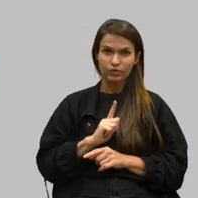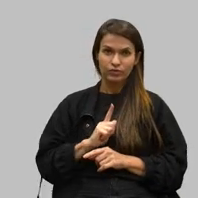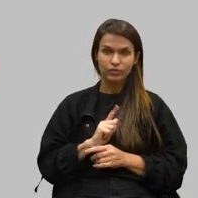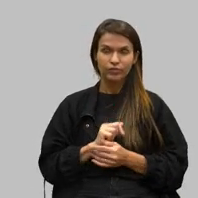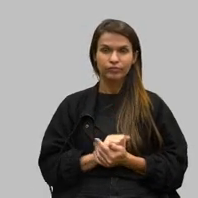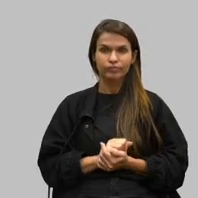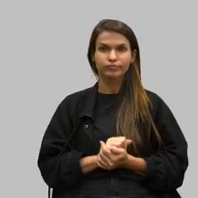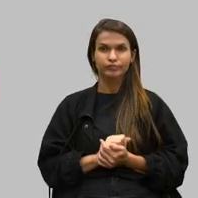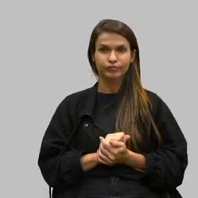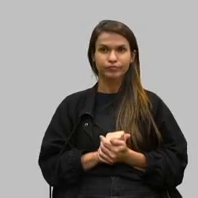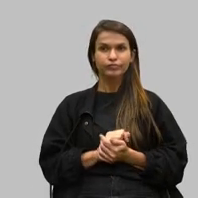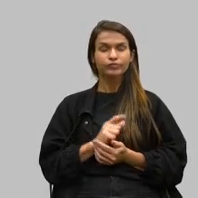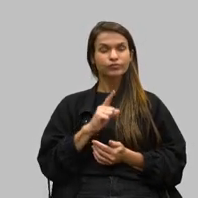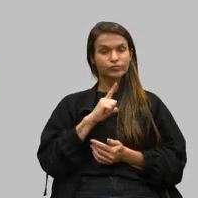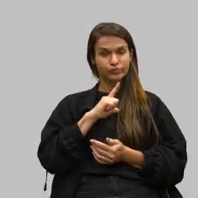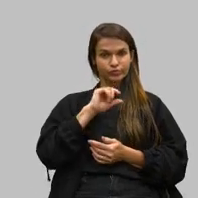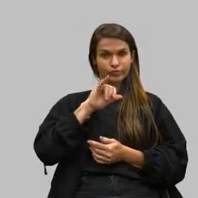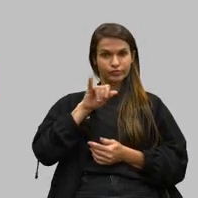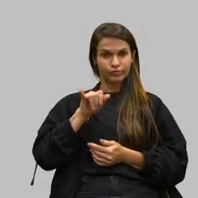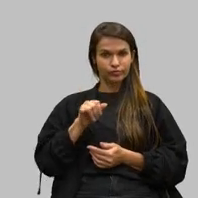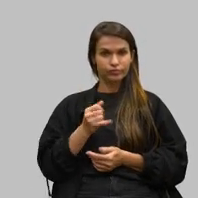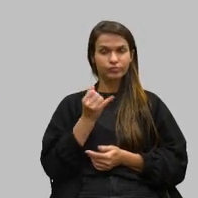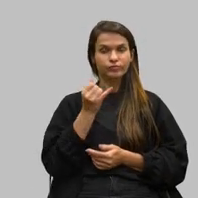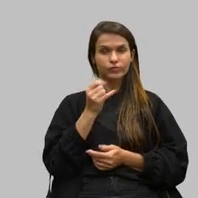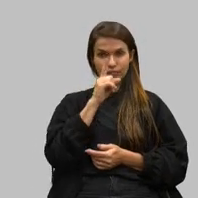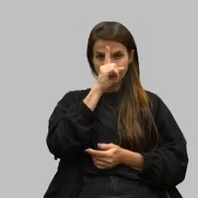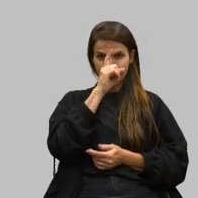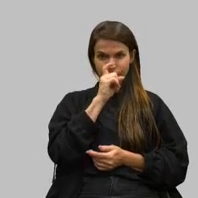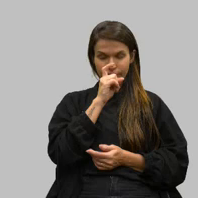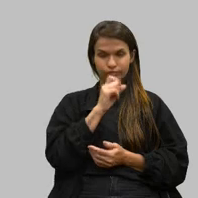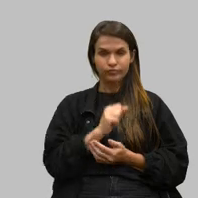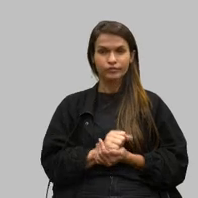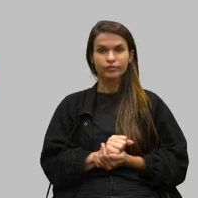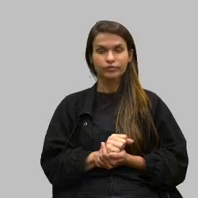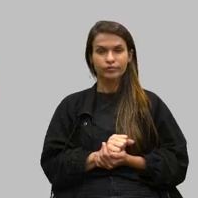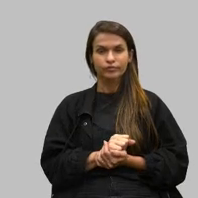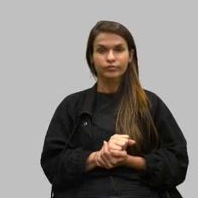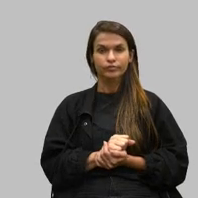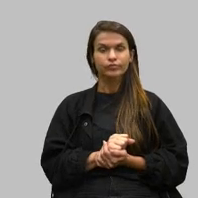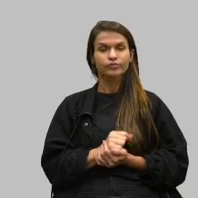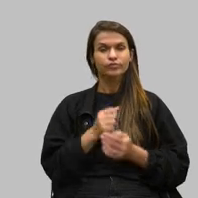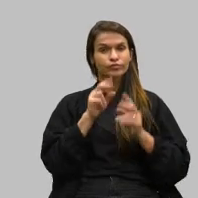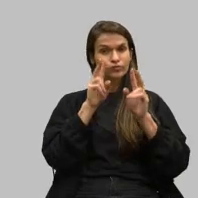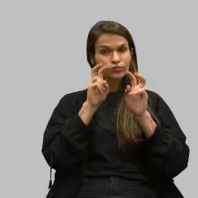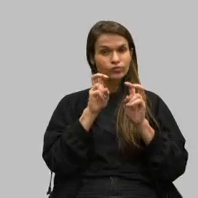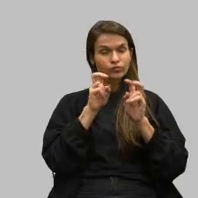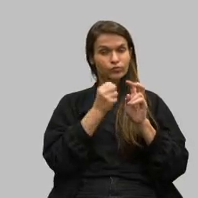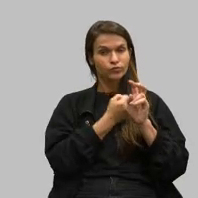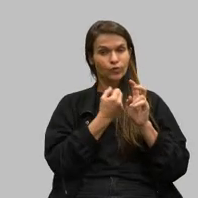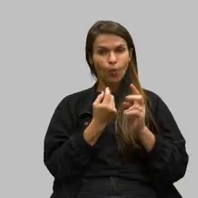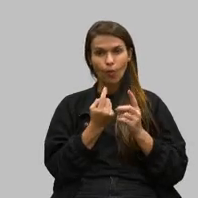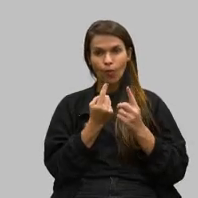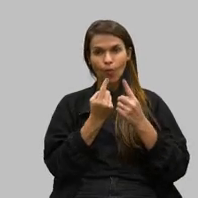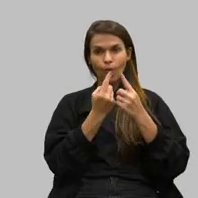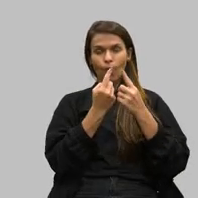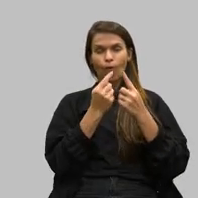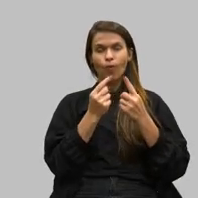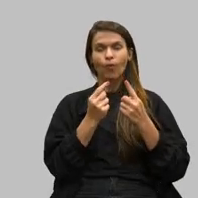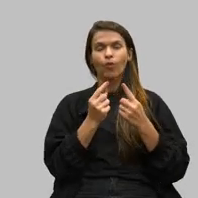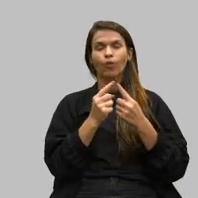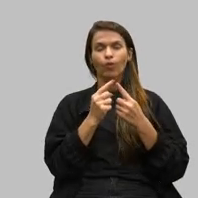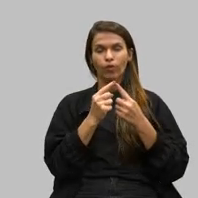para ter essa oportunidade do hospital. Então, esse é o assunto número um que eu gostaria de tratar com o senhor,